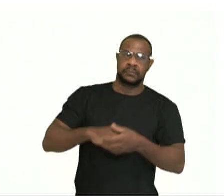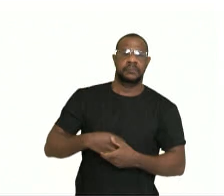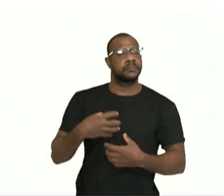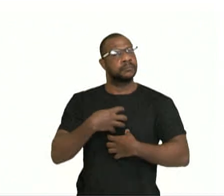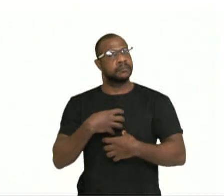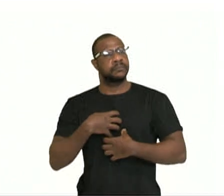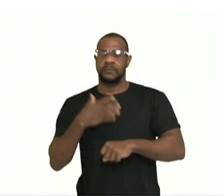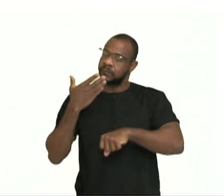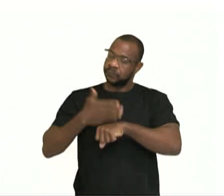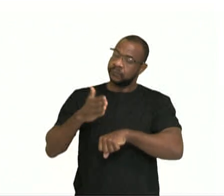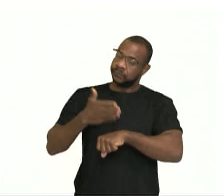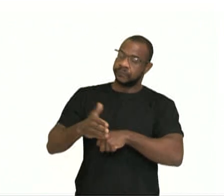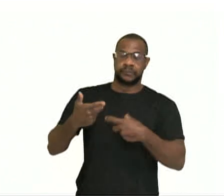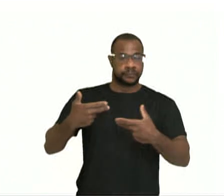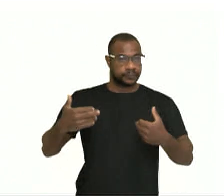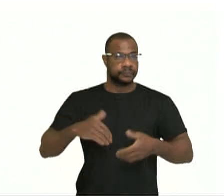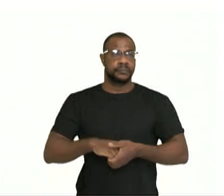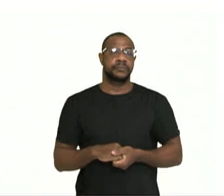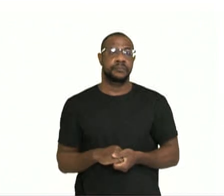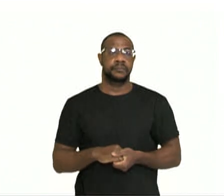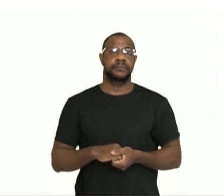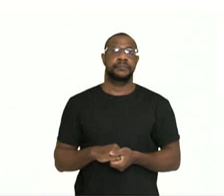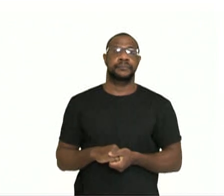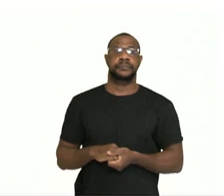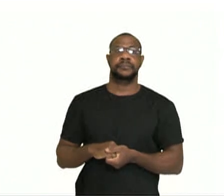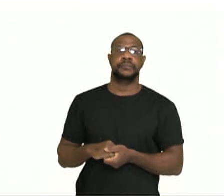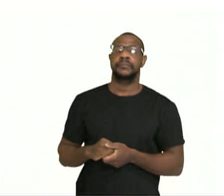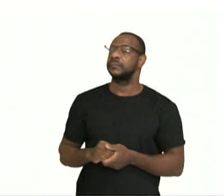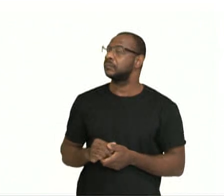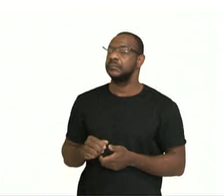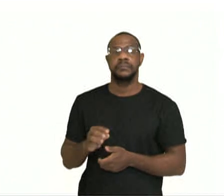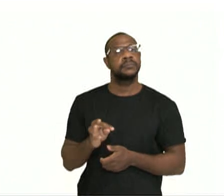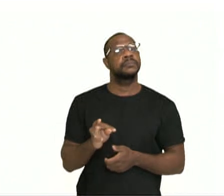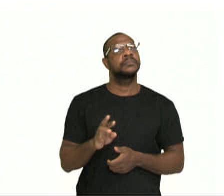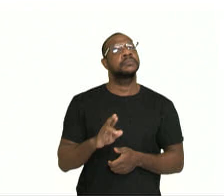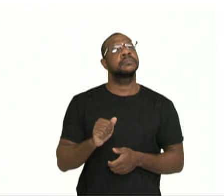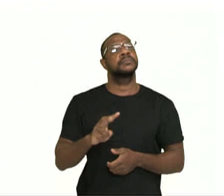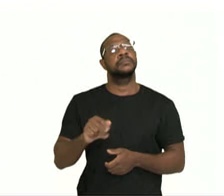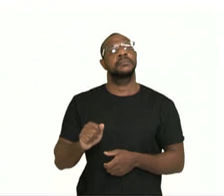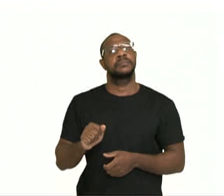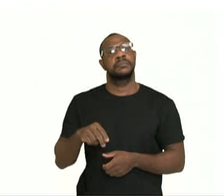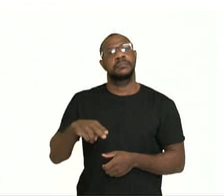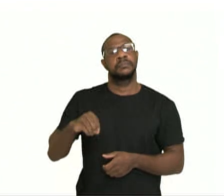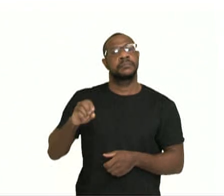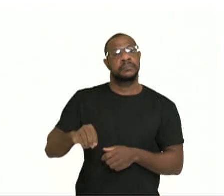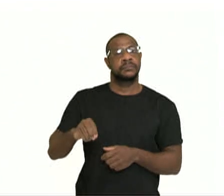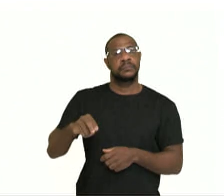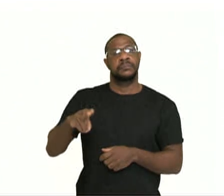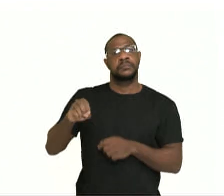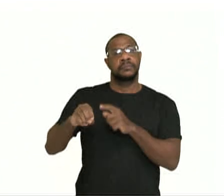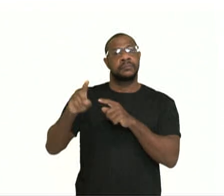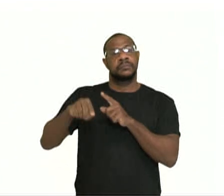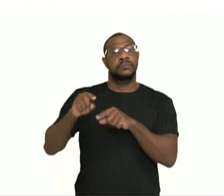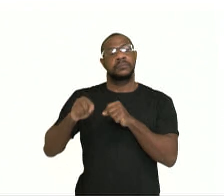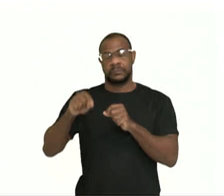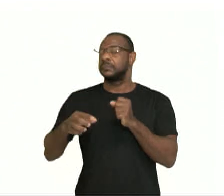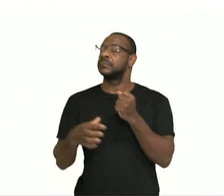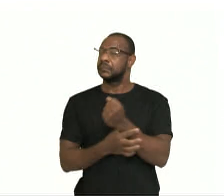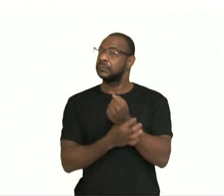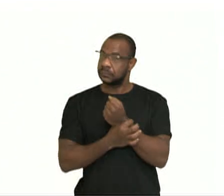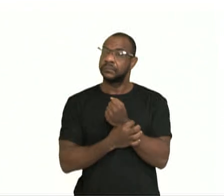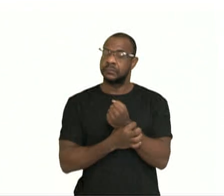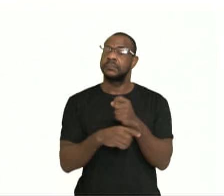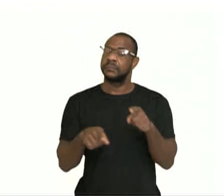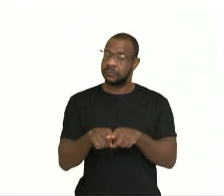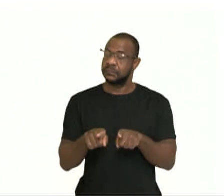de travas e nós. E essas travas e nós são, ao mesmo tempo, os truques e também a segurança, né,